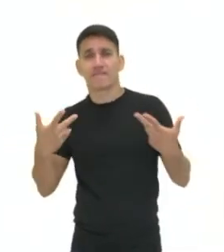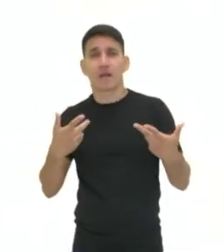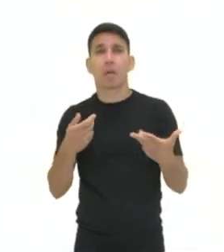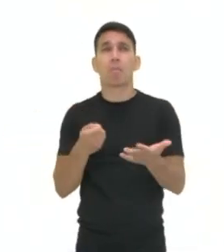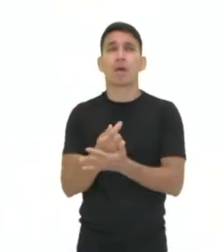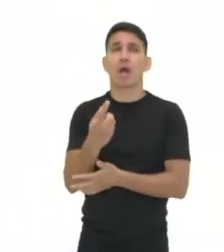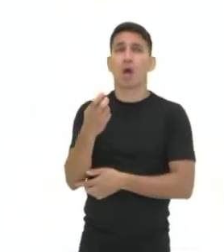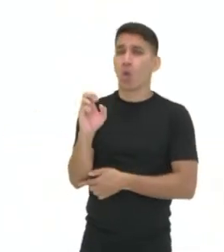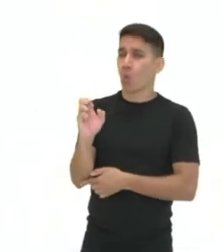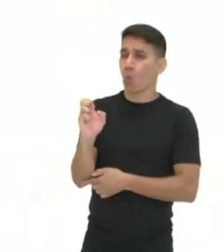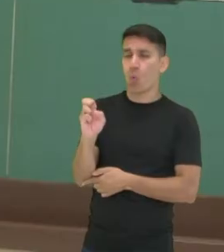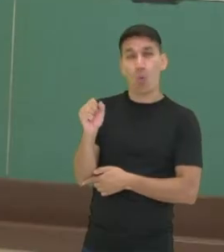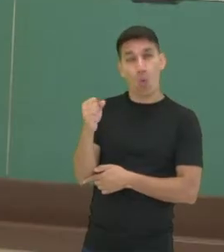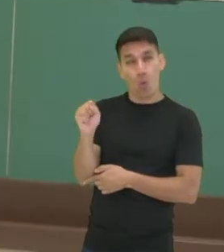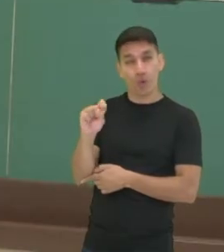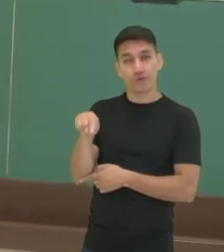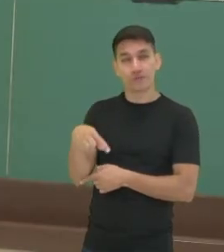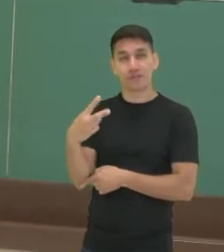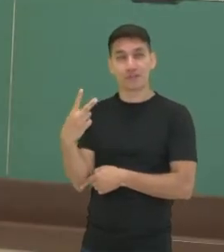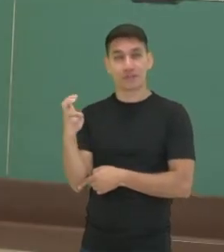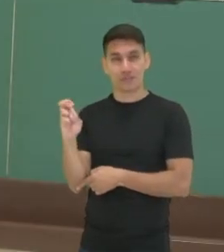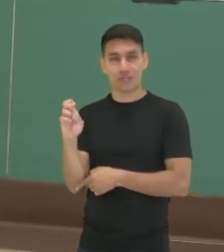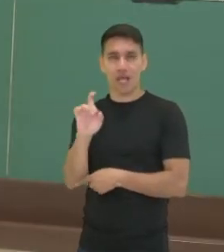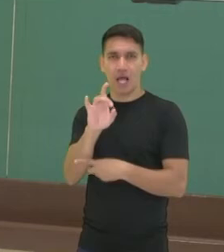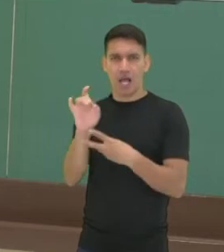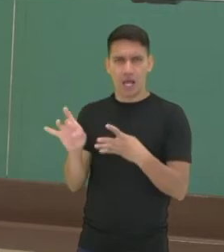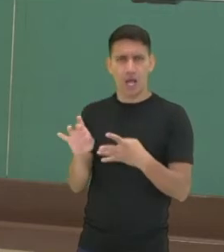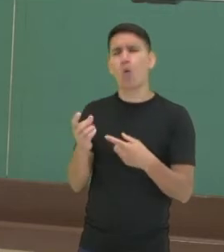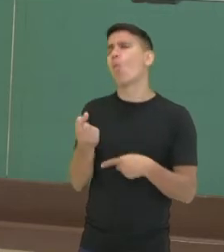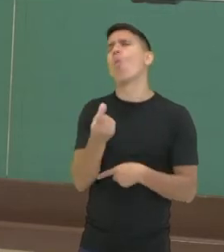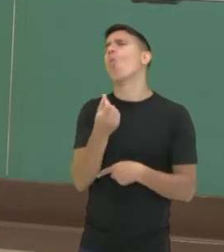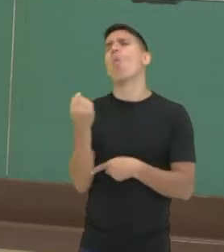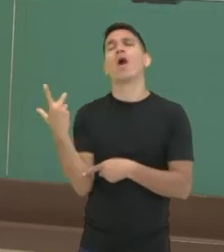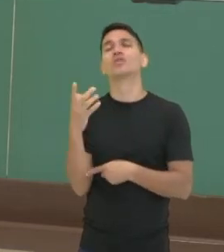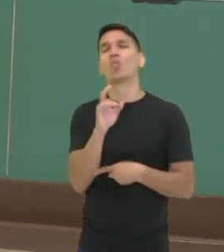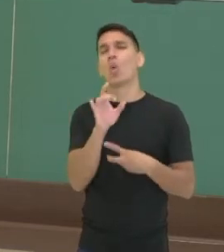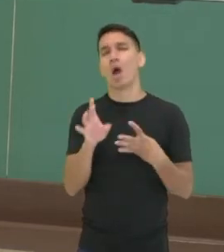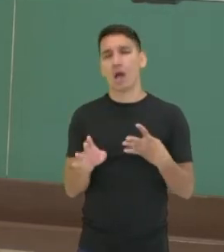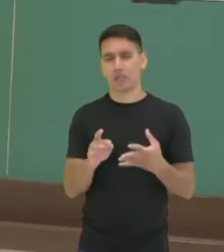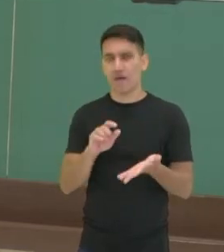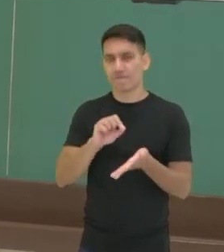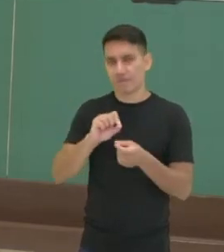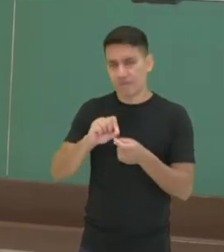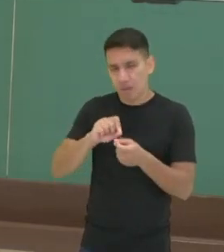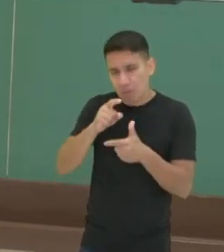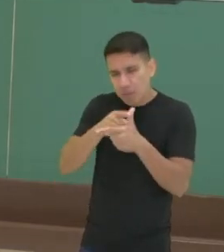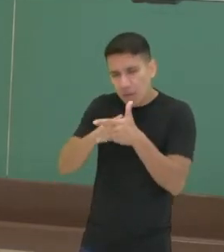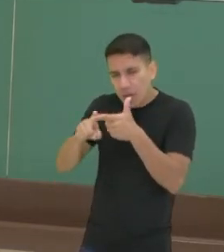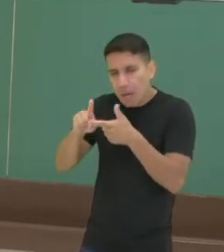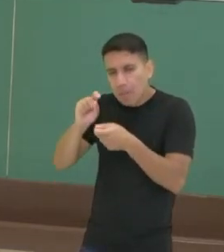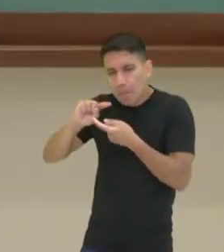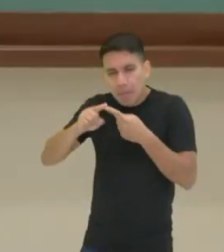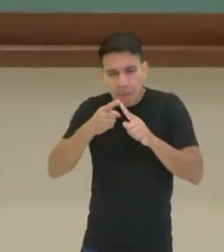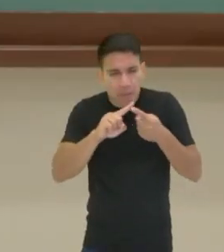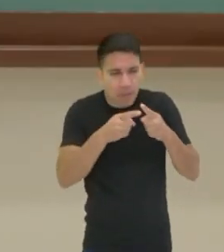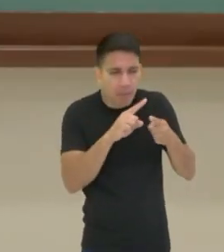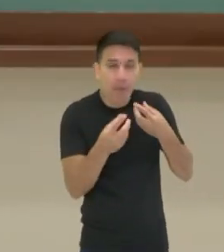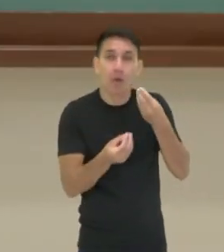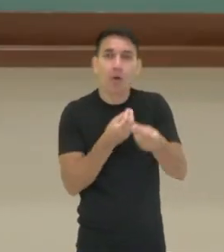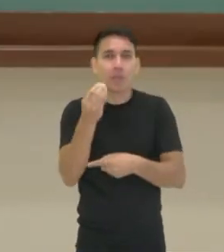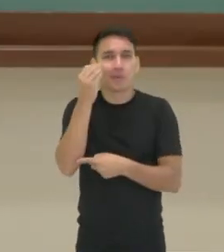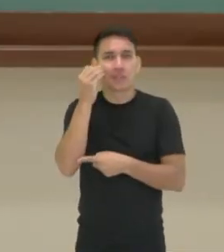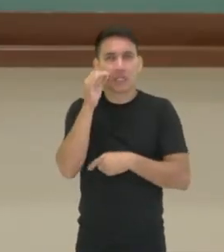custou cada carretel? Então faça essa continha aí, tá bom? Registre, tente resolver. Tente utilizar